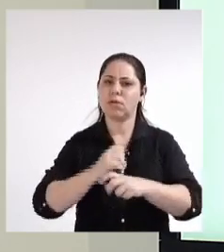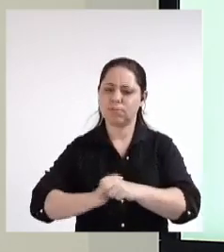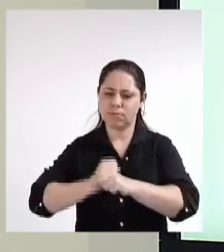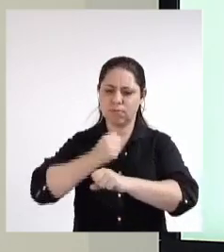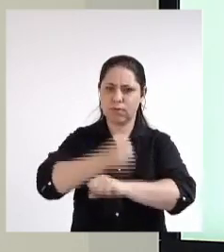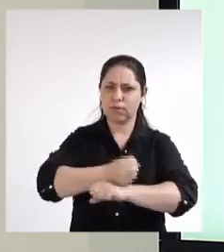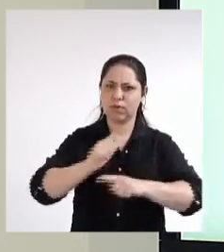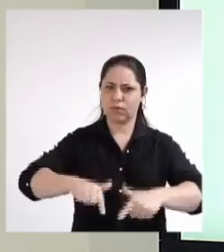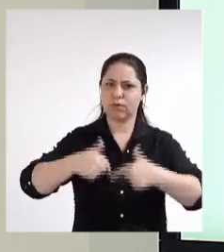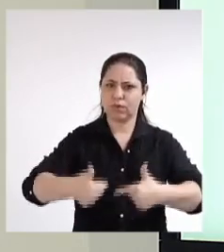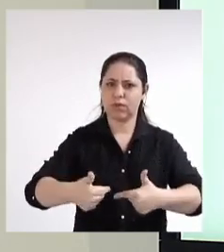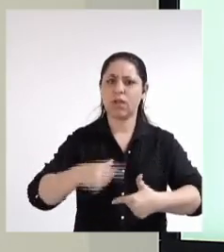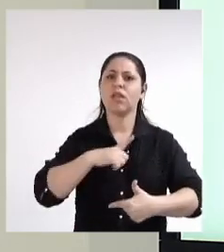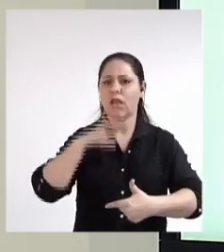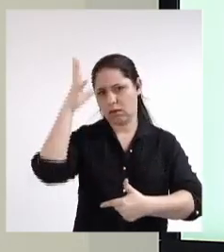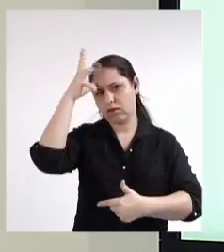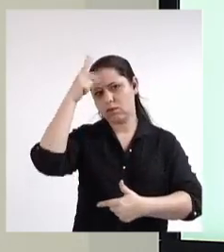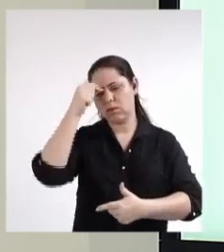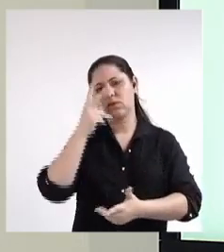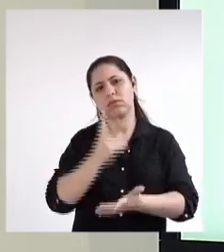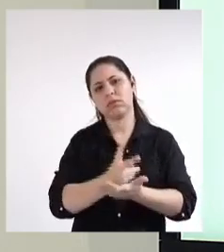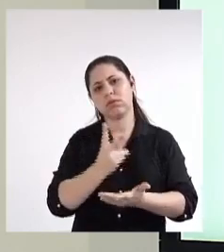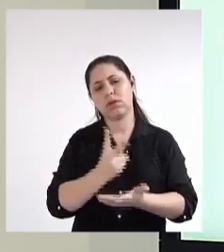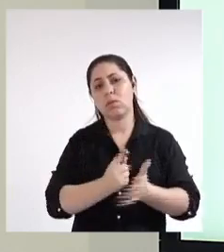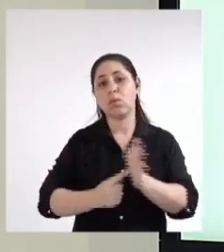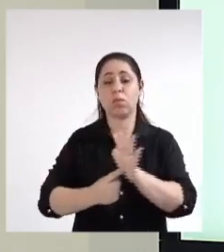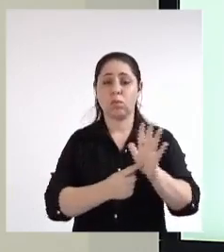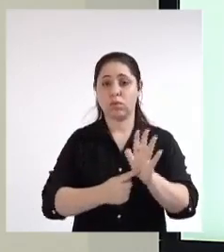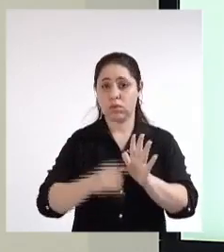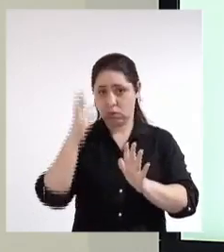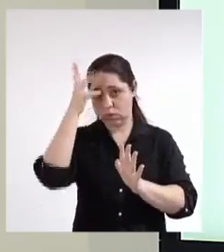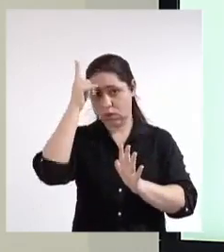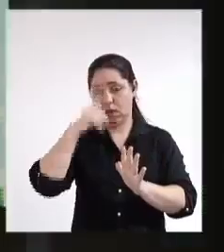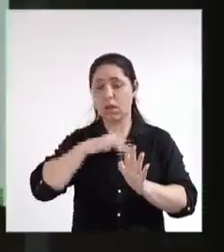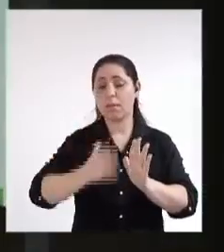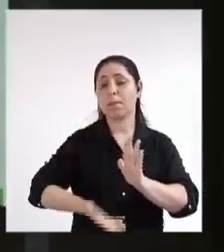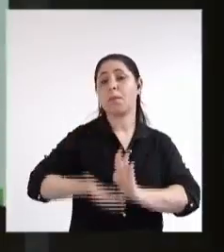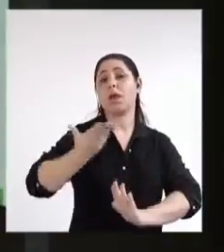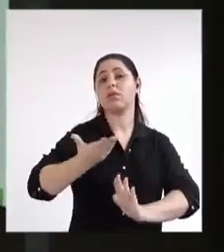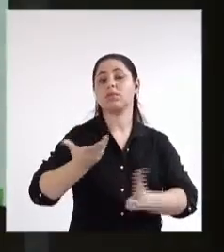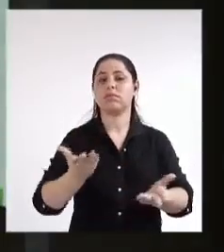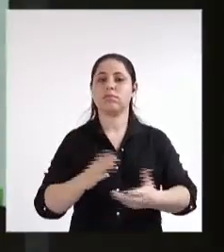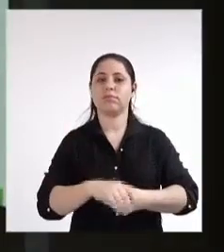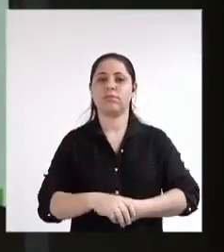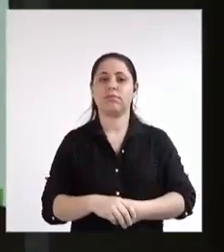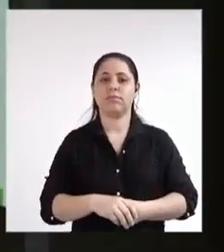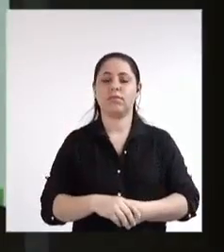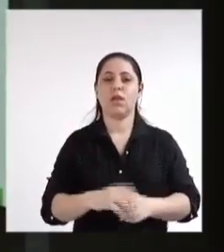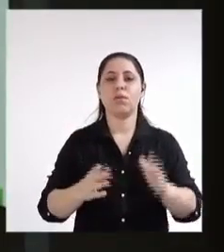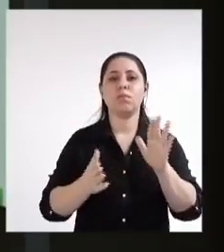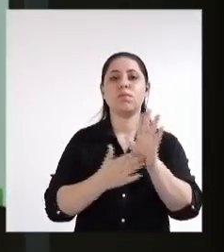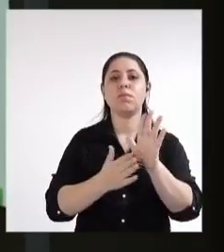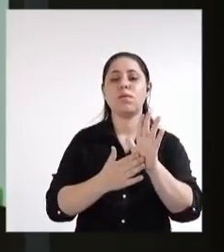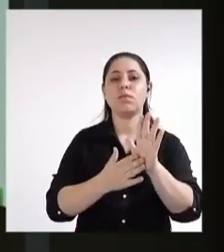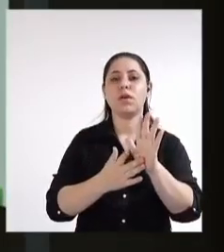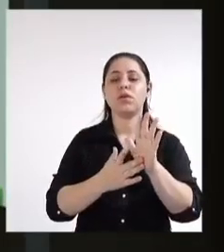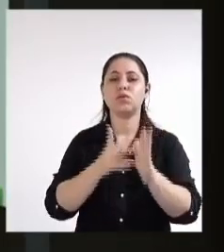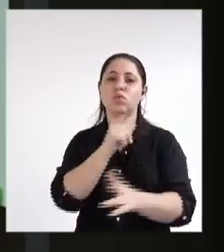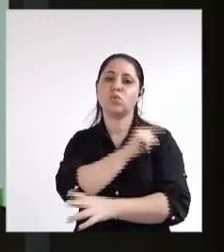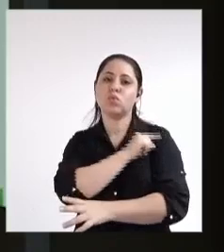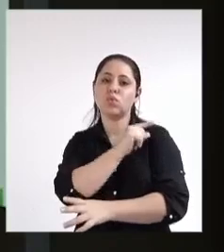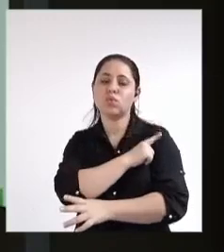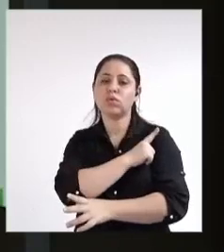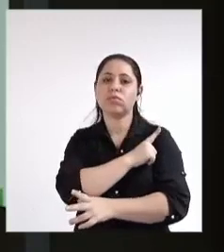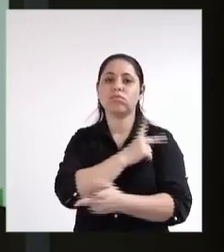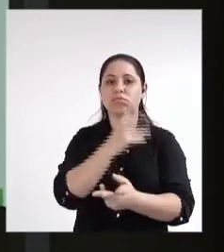e temos resultados que mostrei alguns deles e temos muito mais né aqui vem as atribuições da gerência vou passar aqui